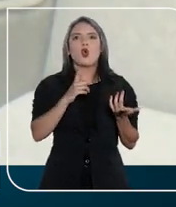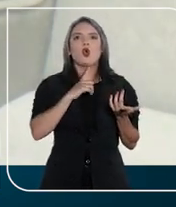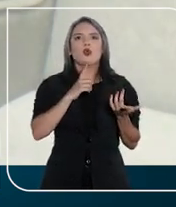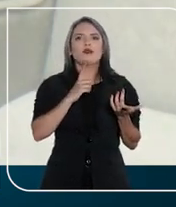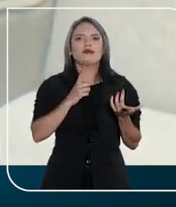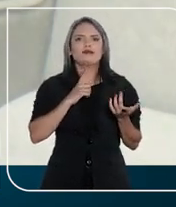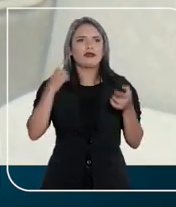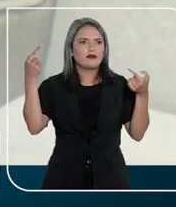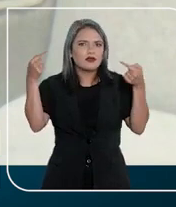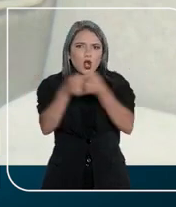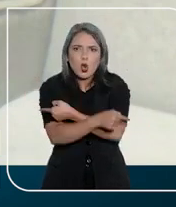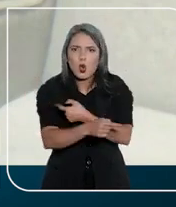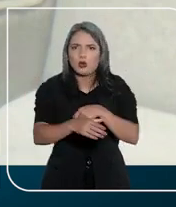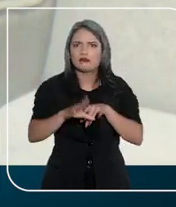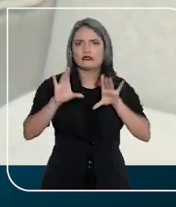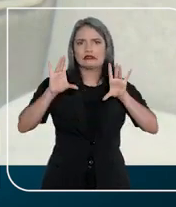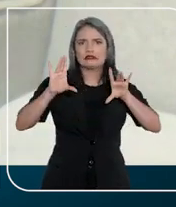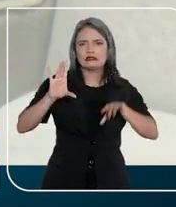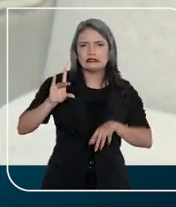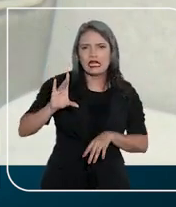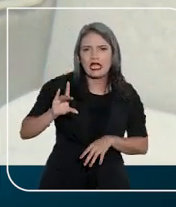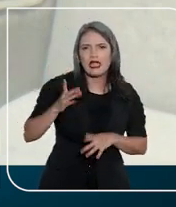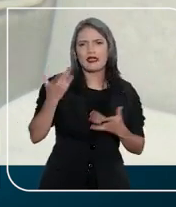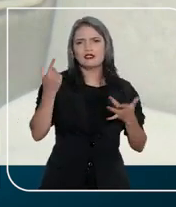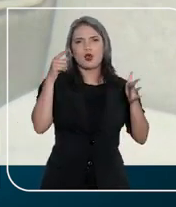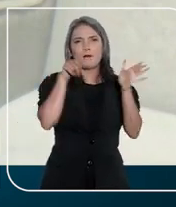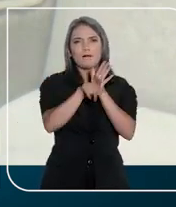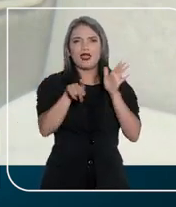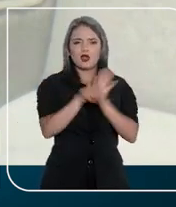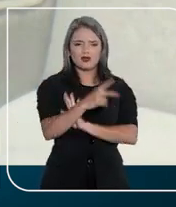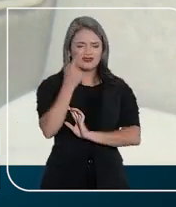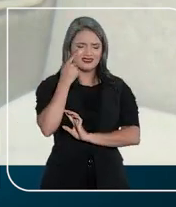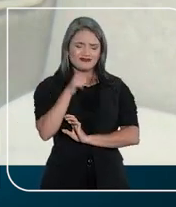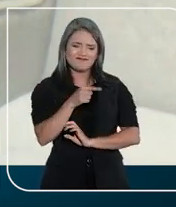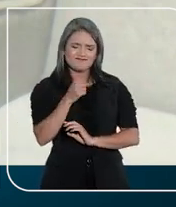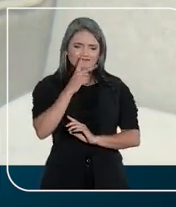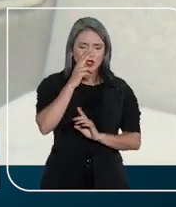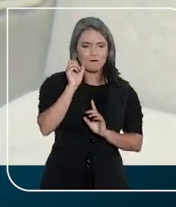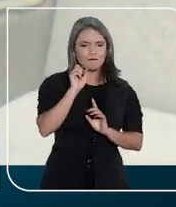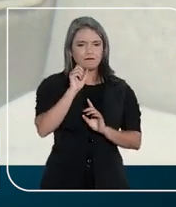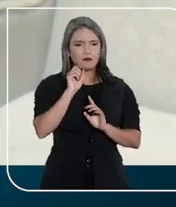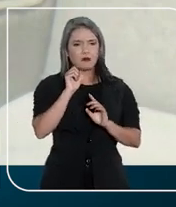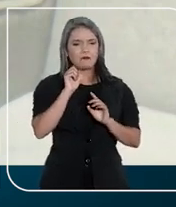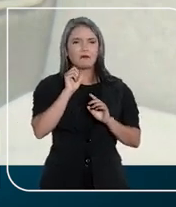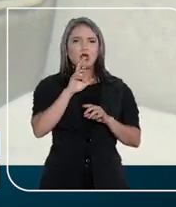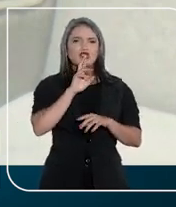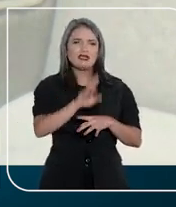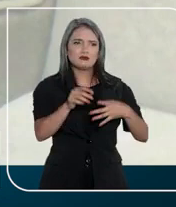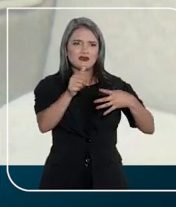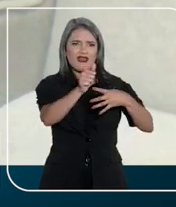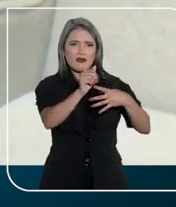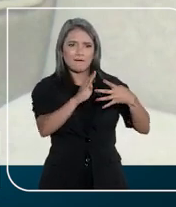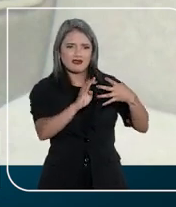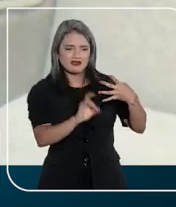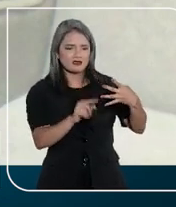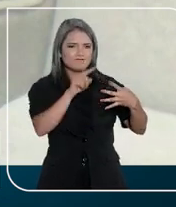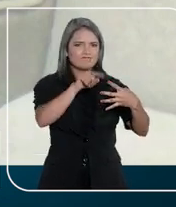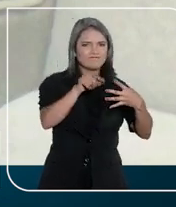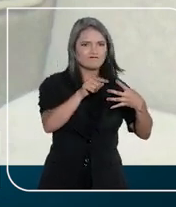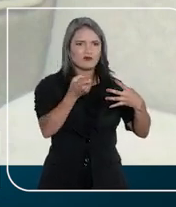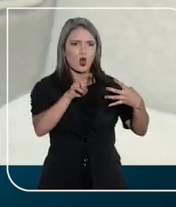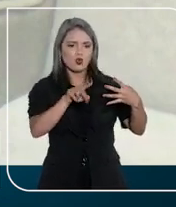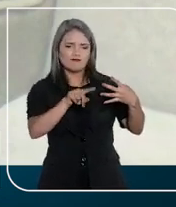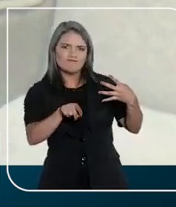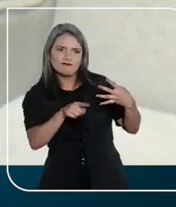à ciência, questões dúbias, questões que possuem mais de uma resposta como correta, questões que não possuem